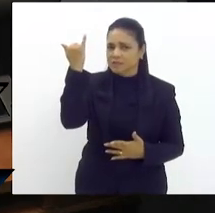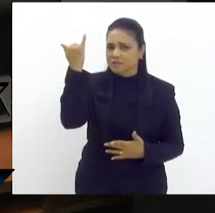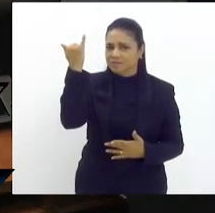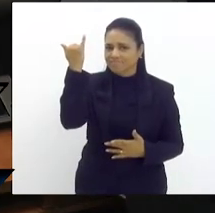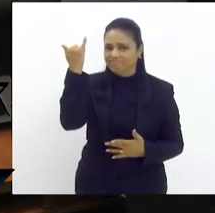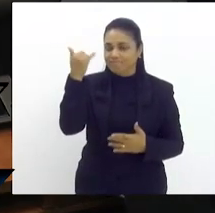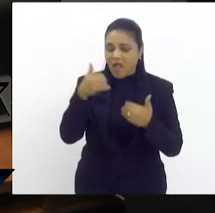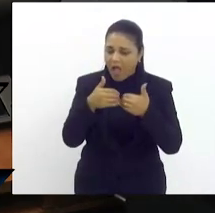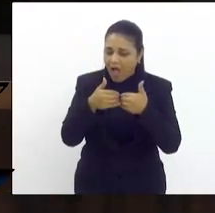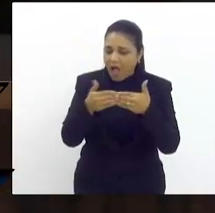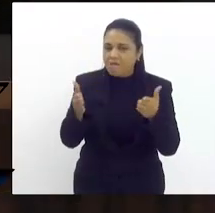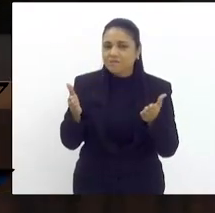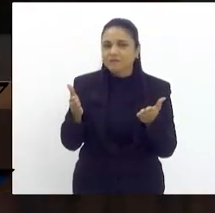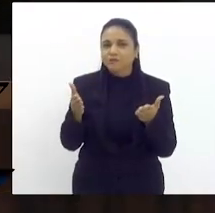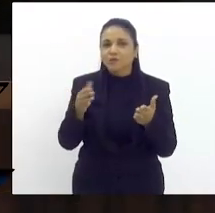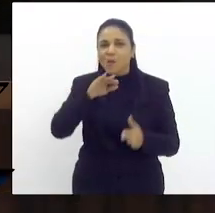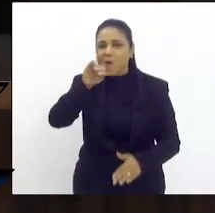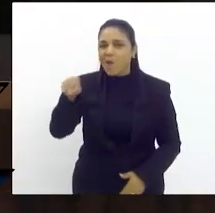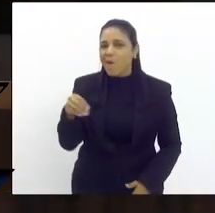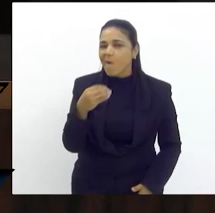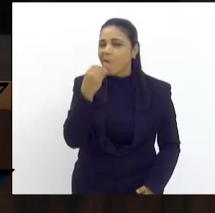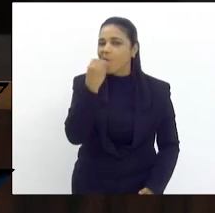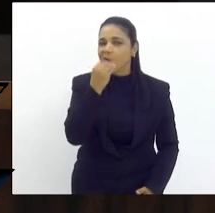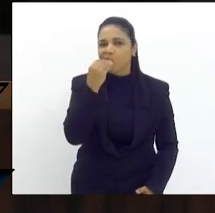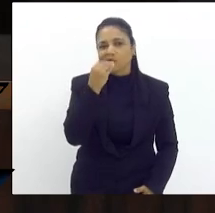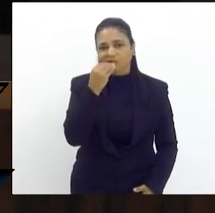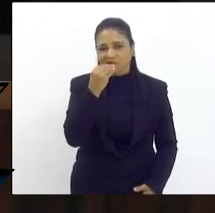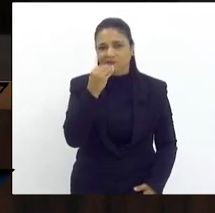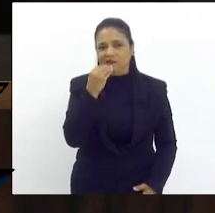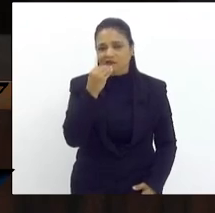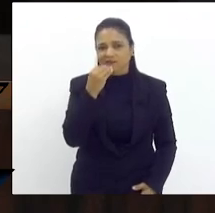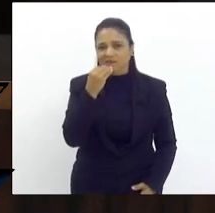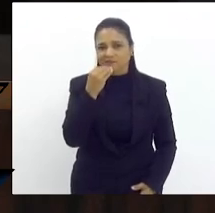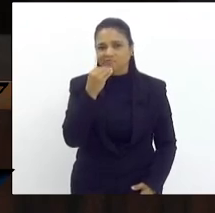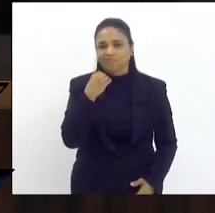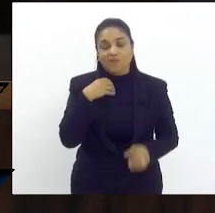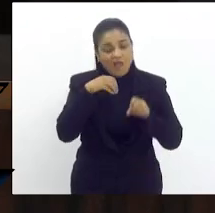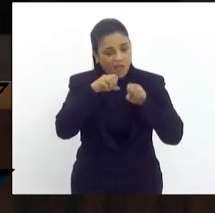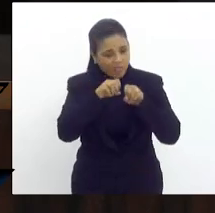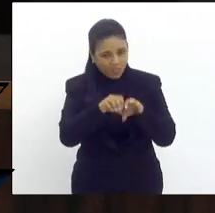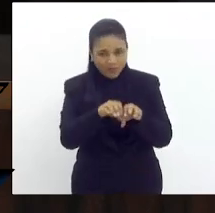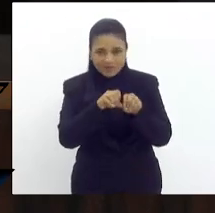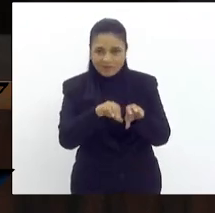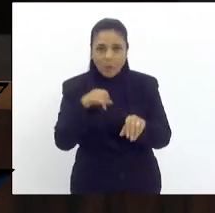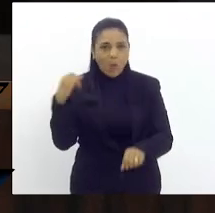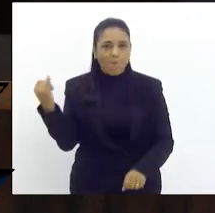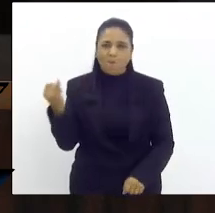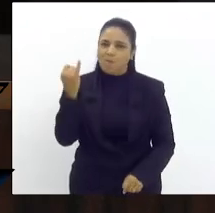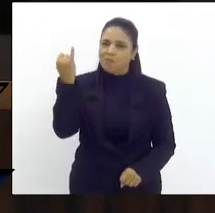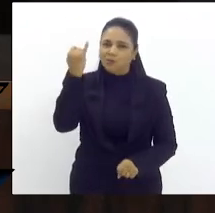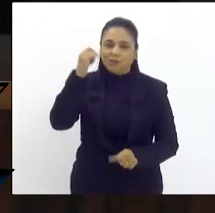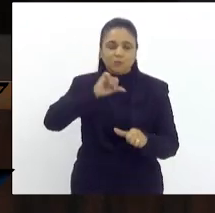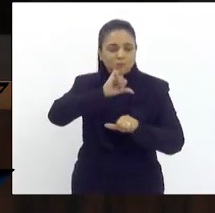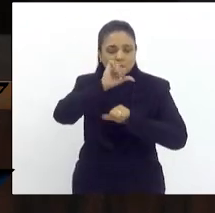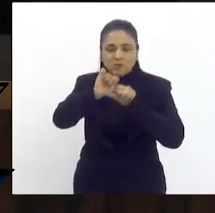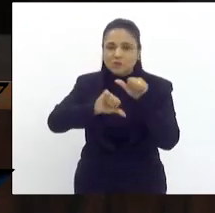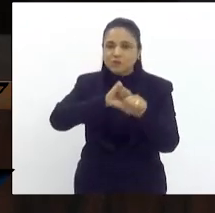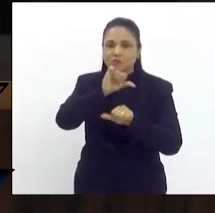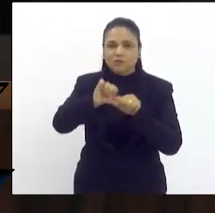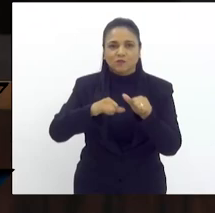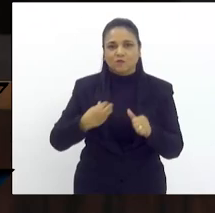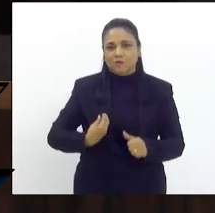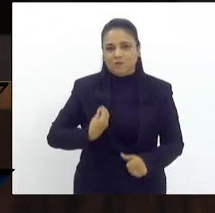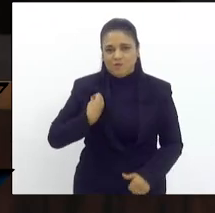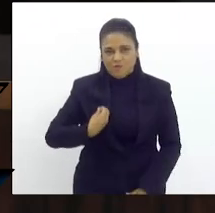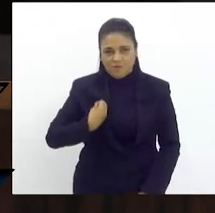abrindo oportunidade né Porque só educação é capaz de transformar e